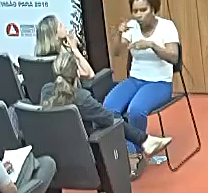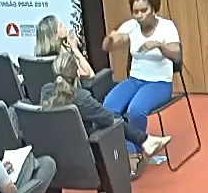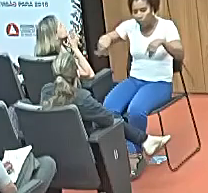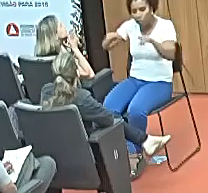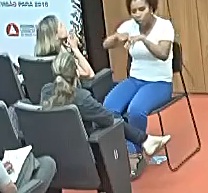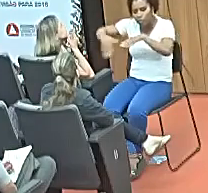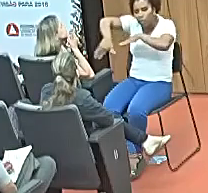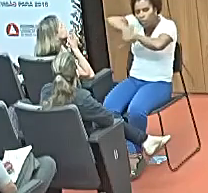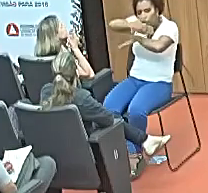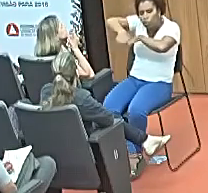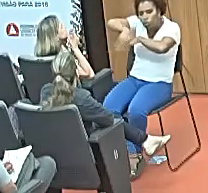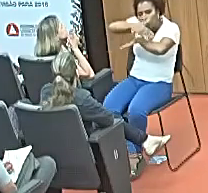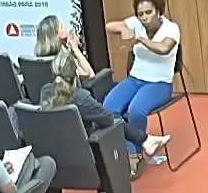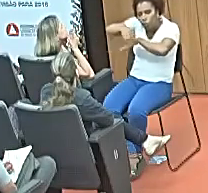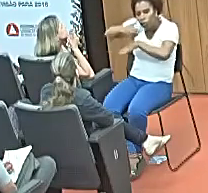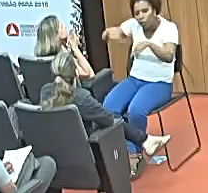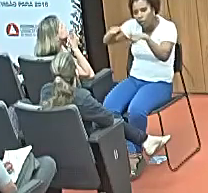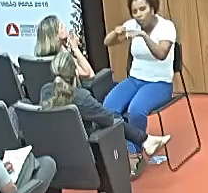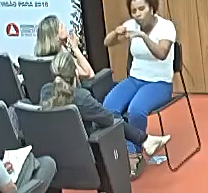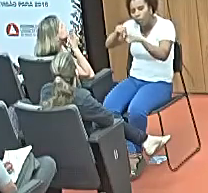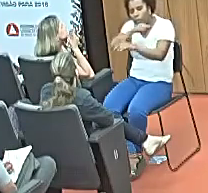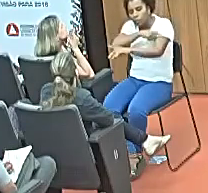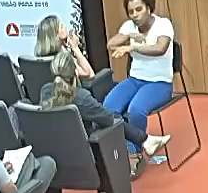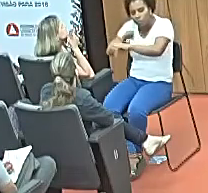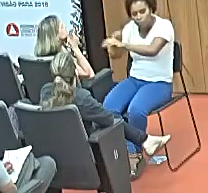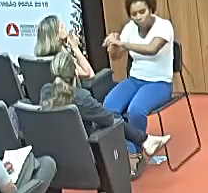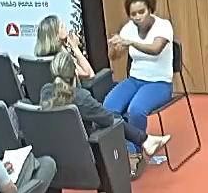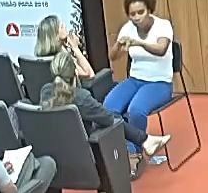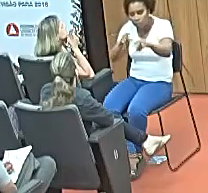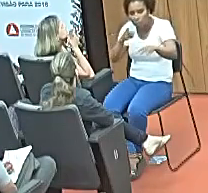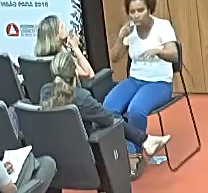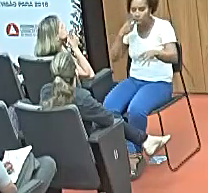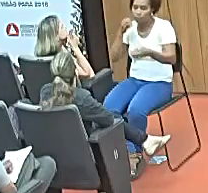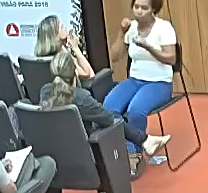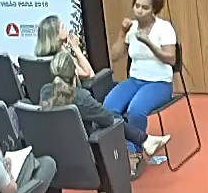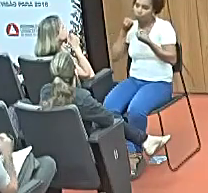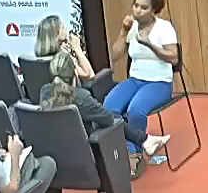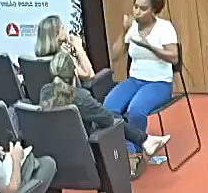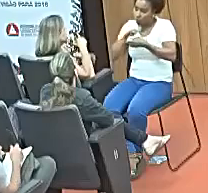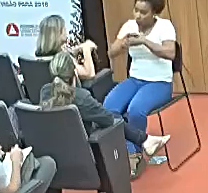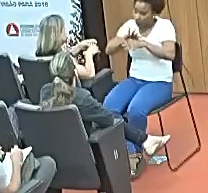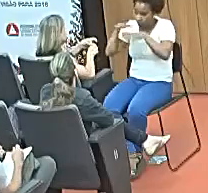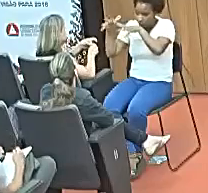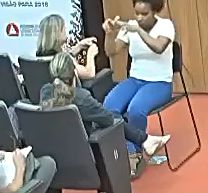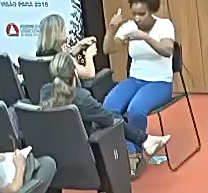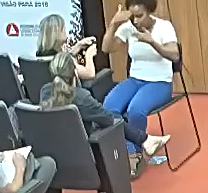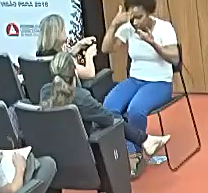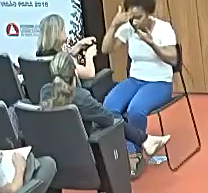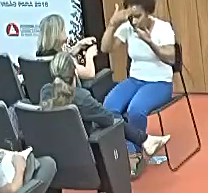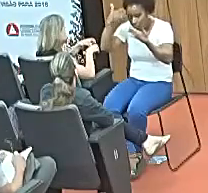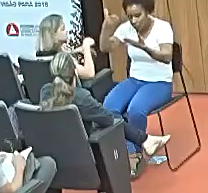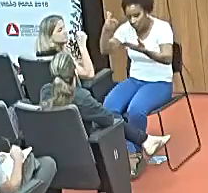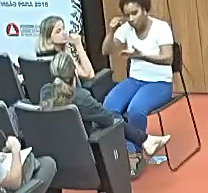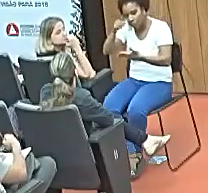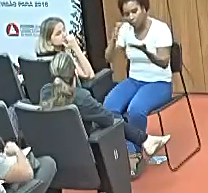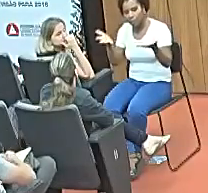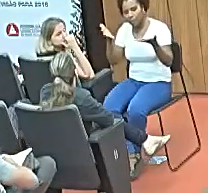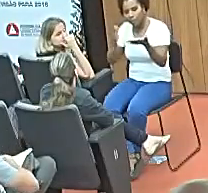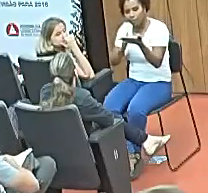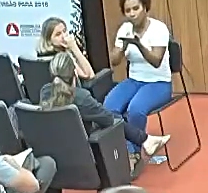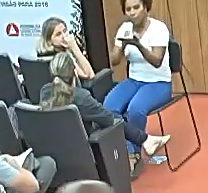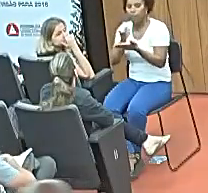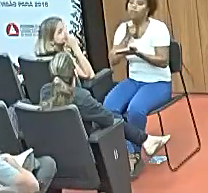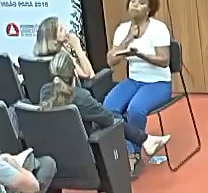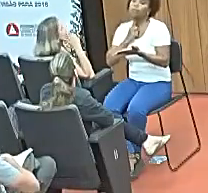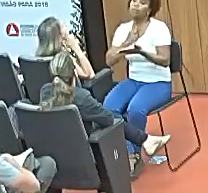cumpre medida socioeducativa boa noite para todos e obrigado muito obrigado a ver agora com